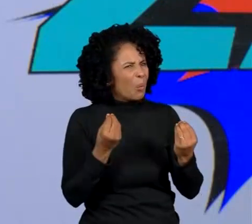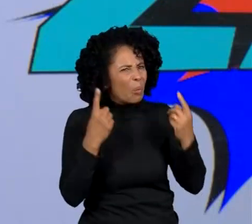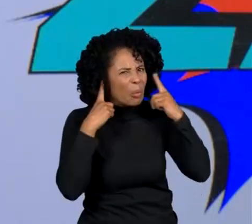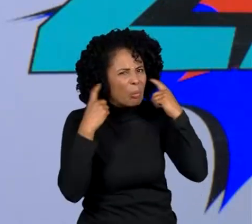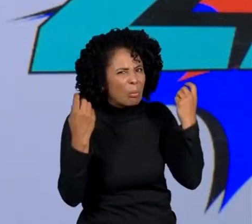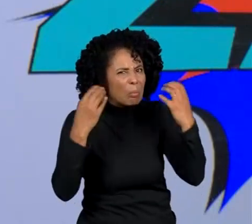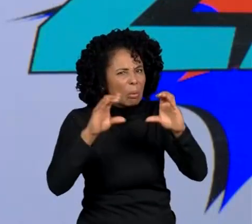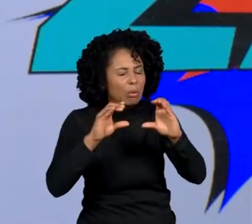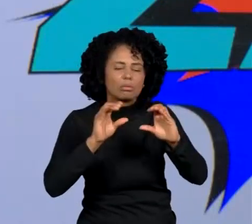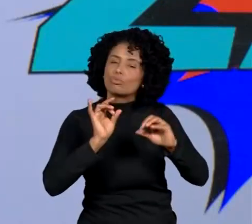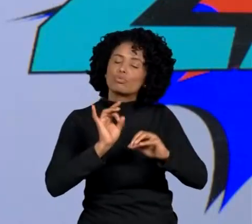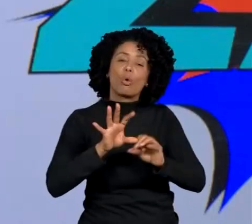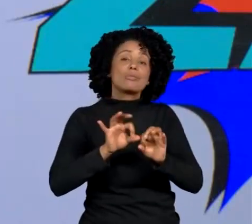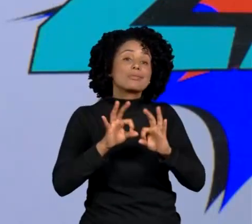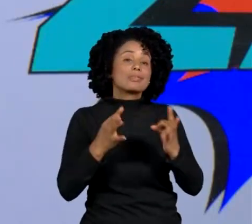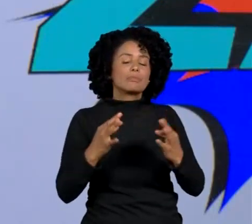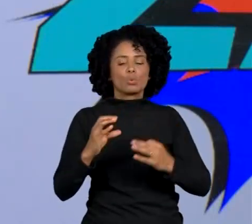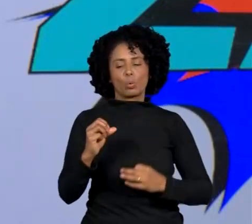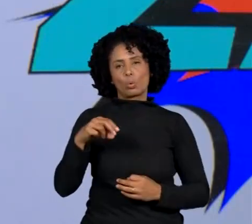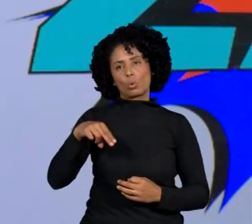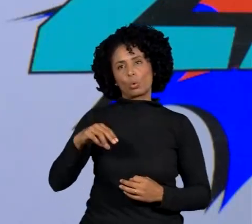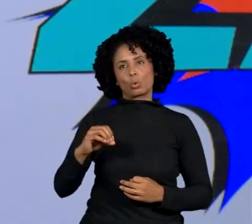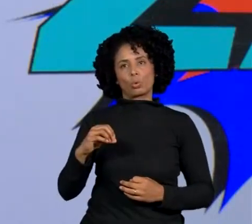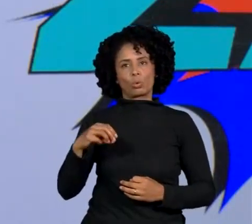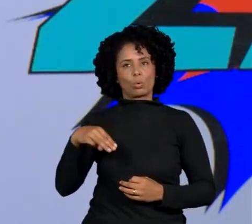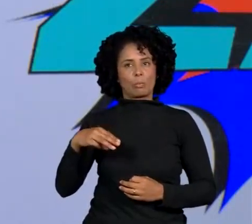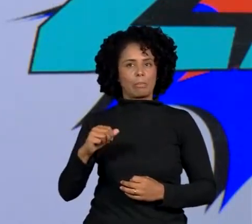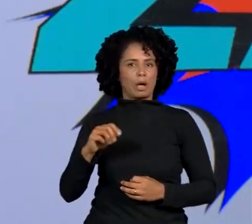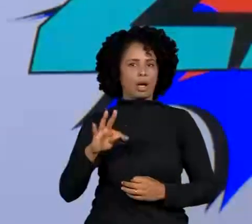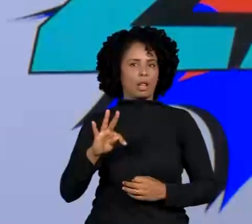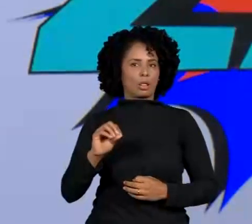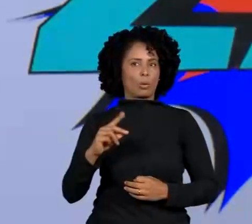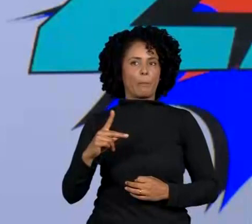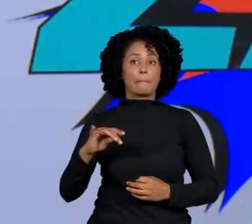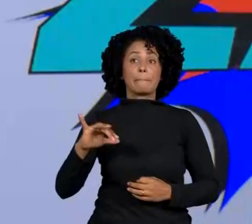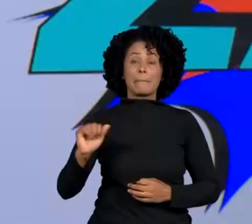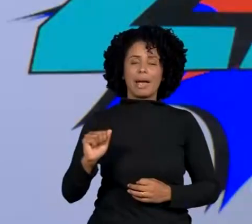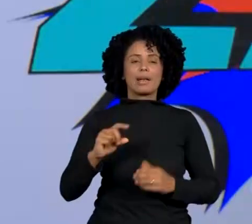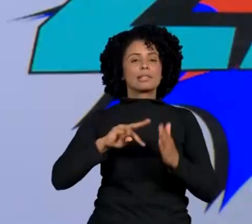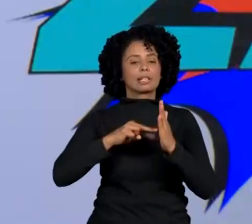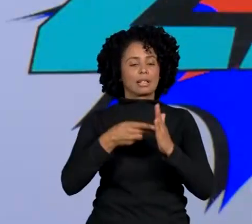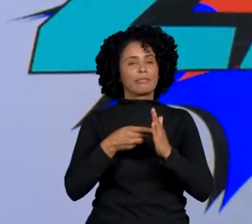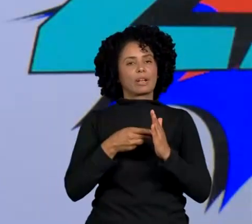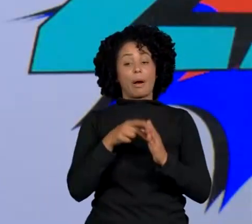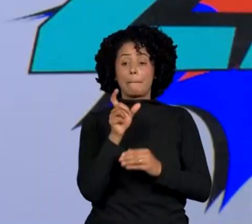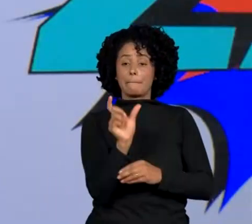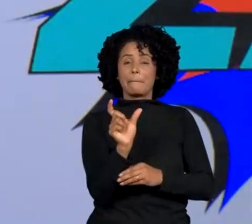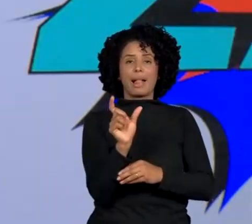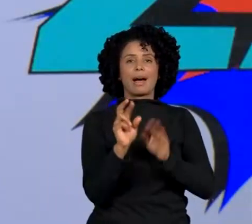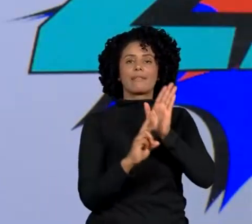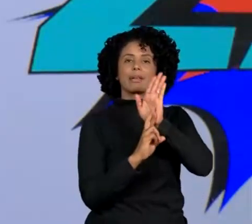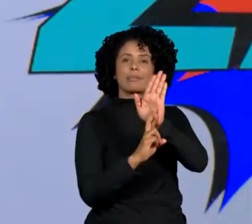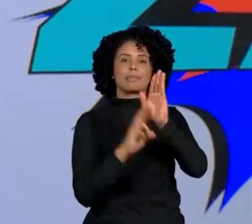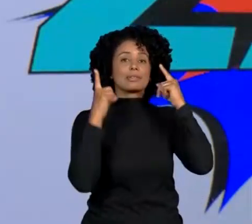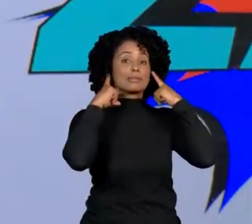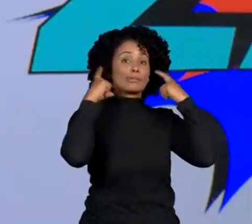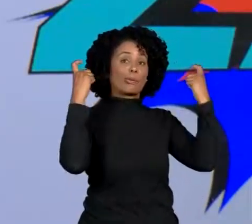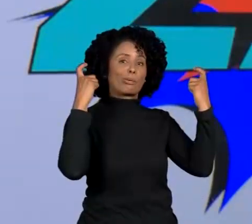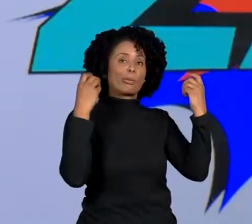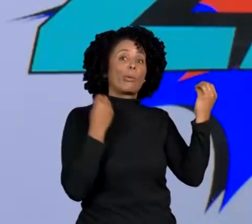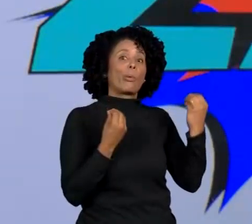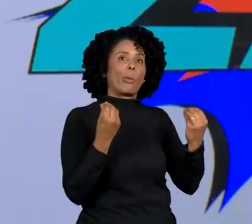uma onomatopeia, uma palavra que pode representar um som. Eu posso colocar